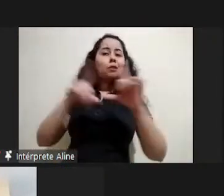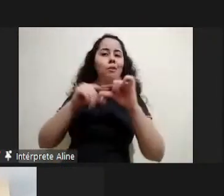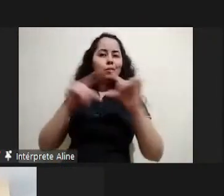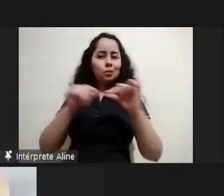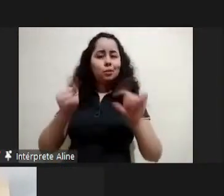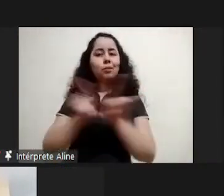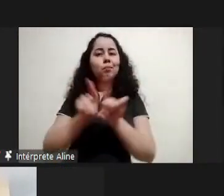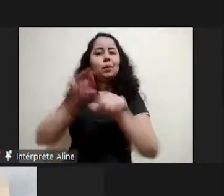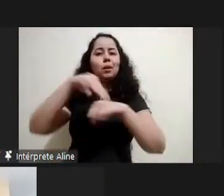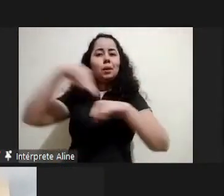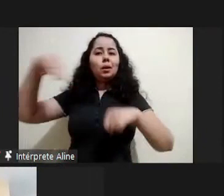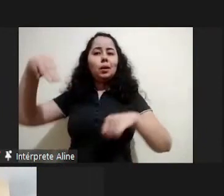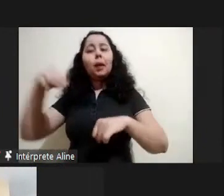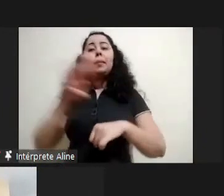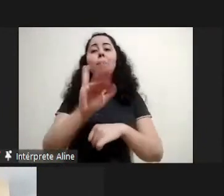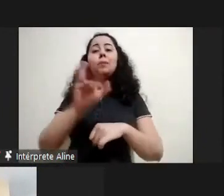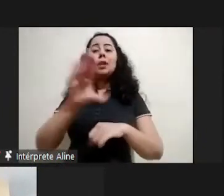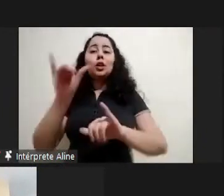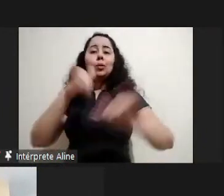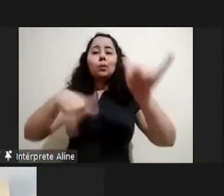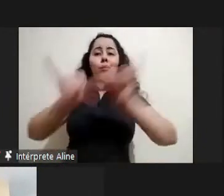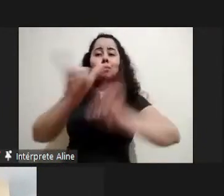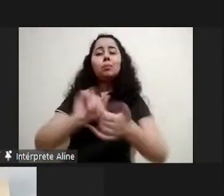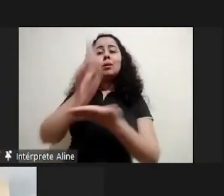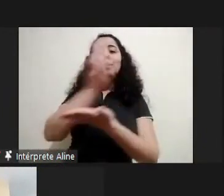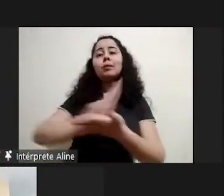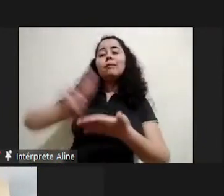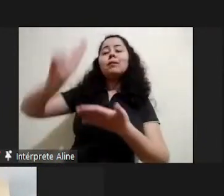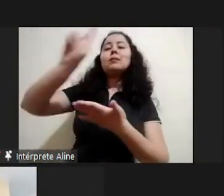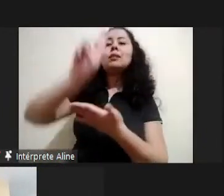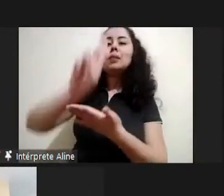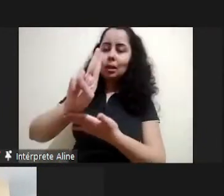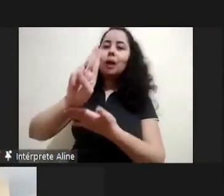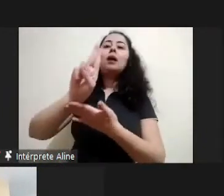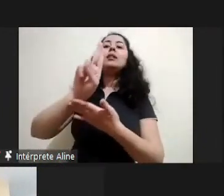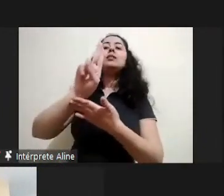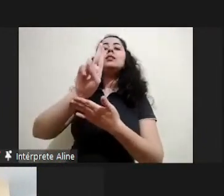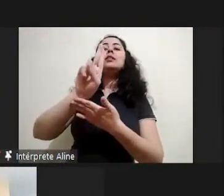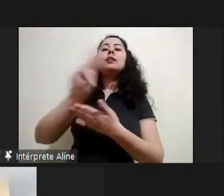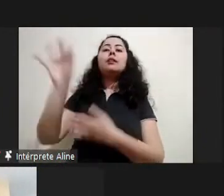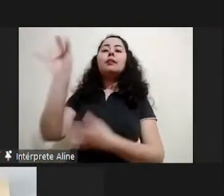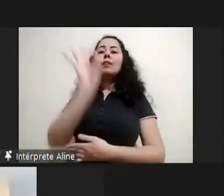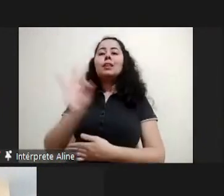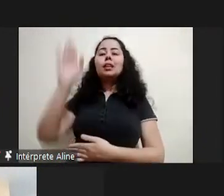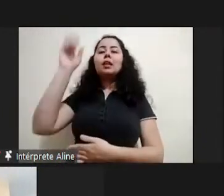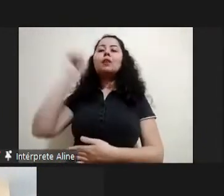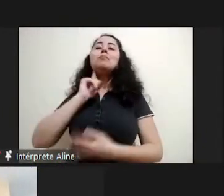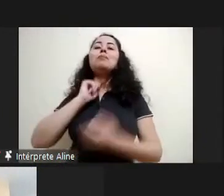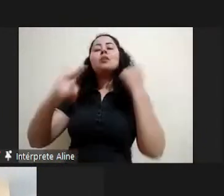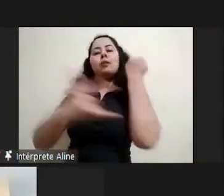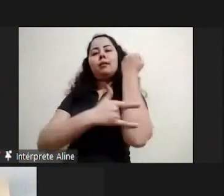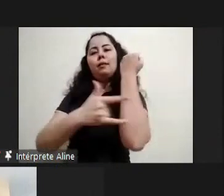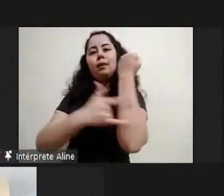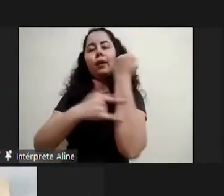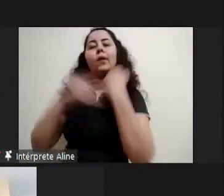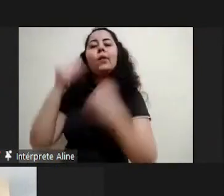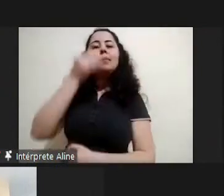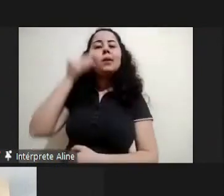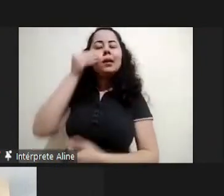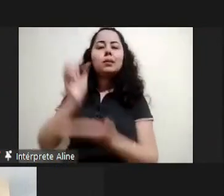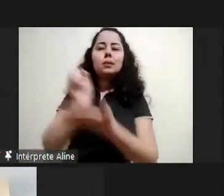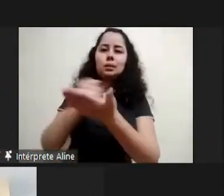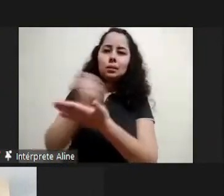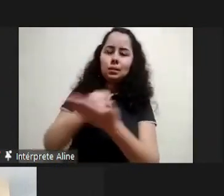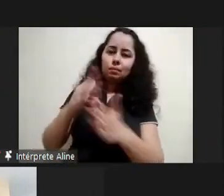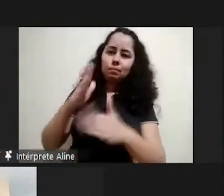Bioquímica e Imunologia pela Universidade Federal de Minas Gerais. Possui experiência na área de farmácia, com ênfase em enzimologia e